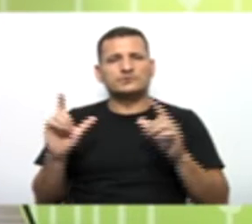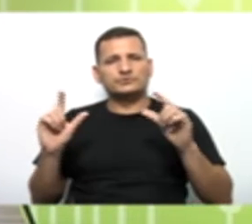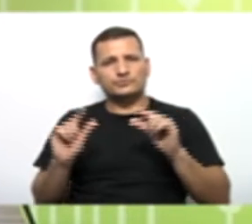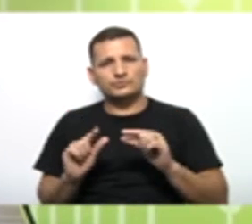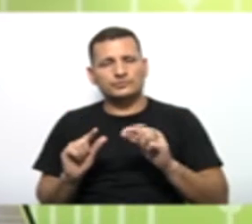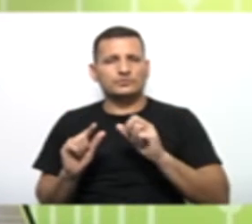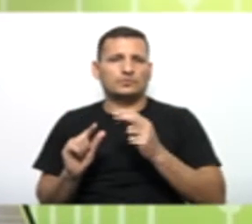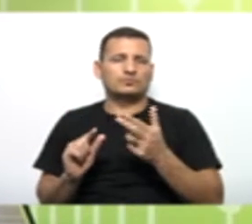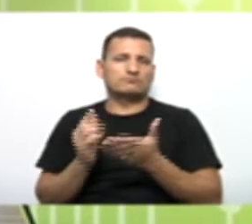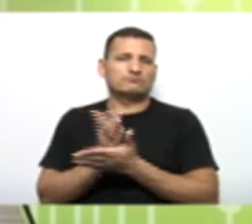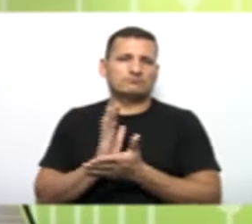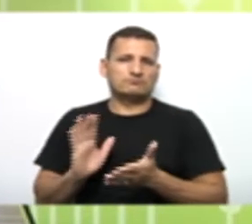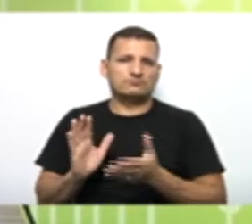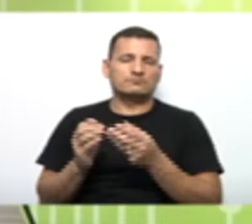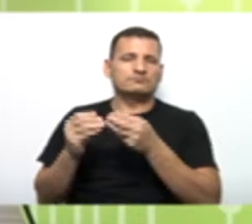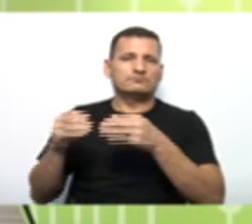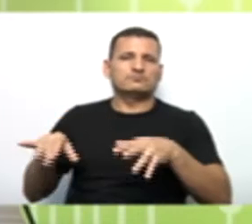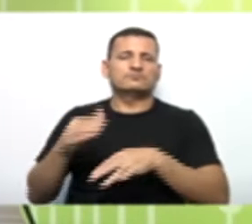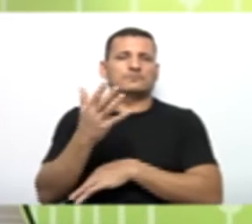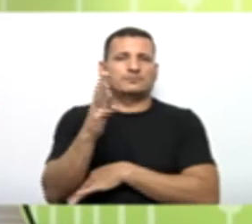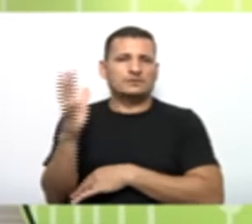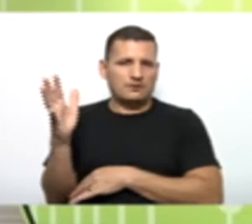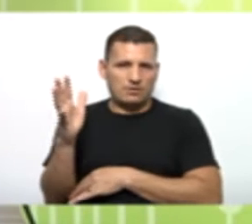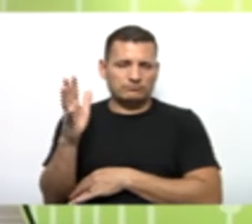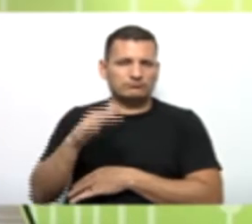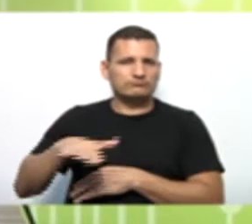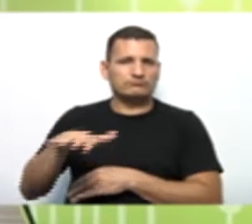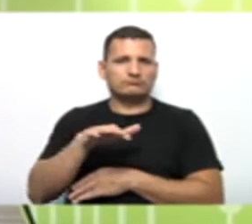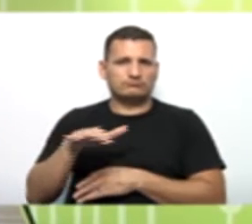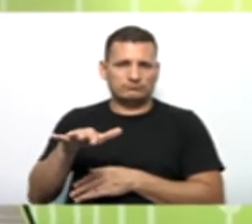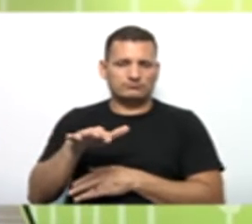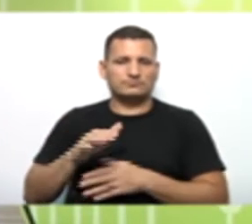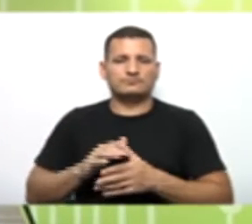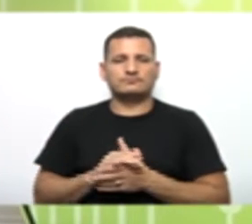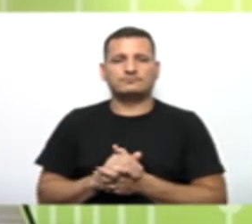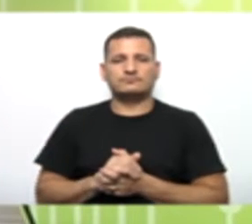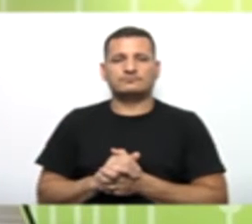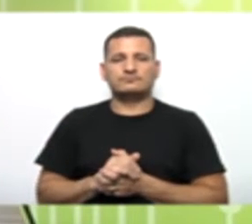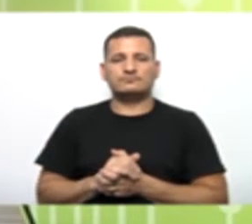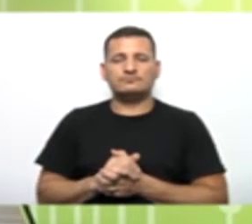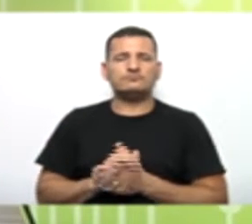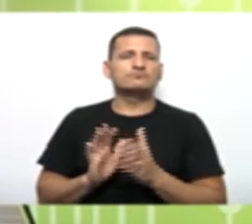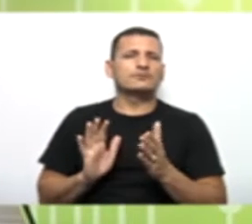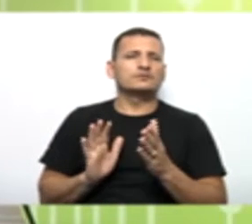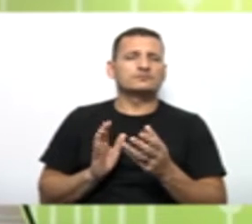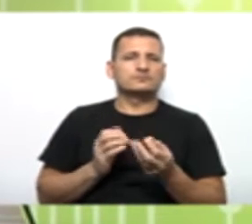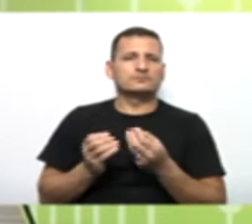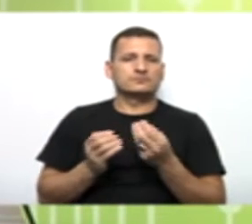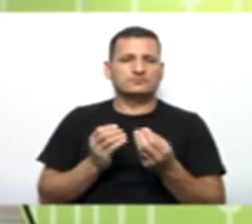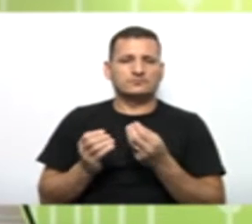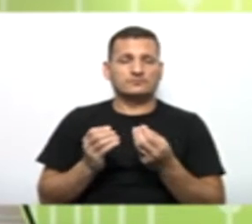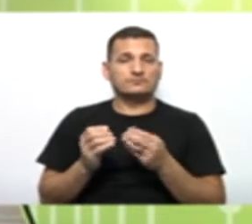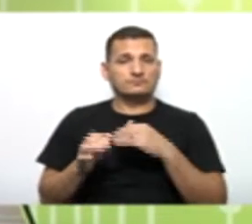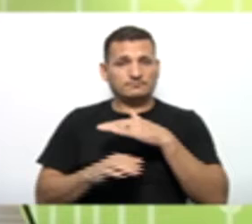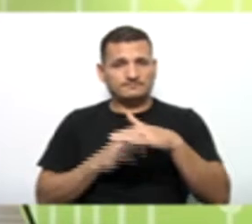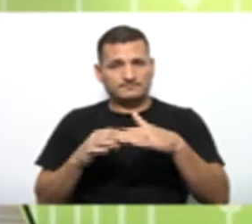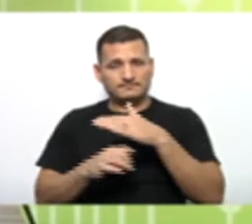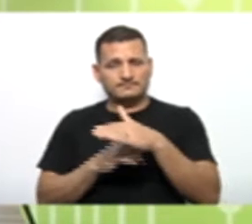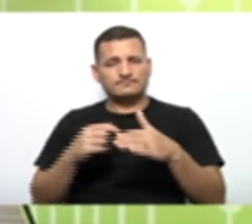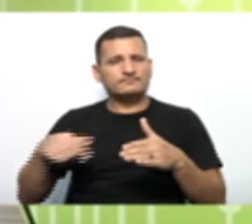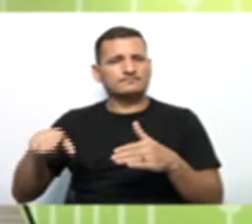diminuir a degradação ambiental que elas provocam ao desenvolver suas atividades. Para isso, as empresas foram